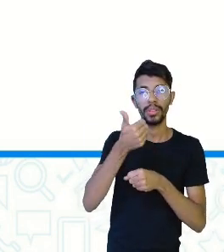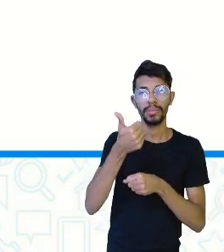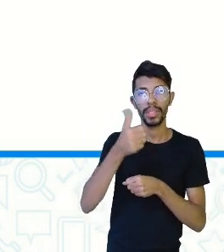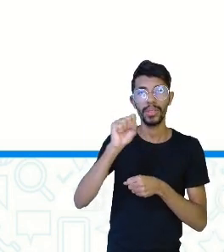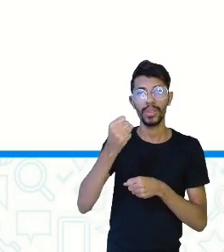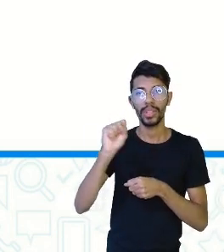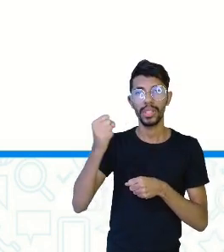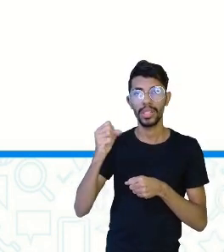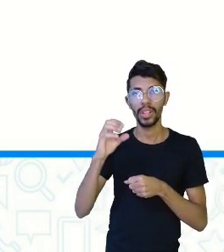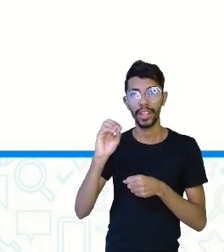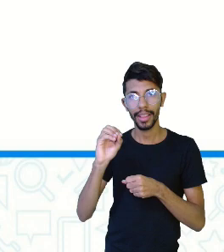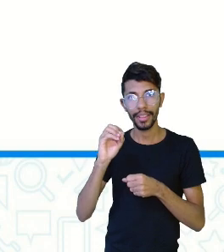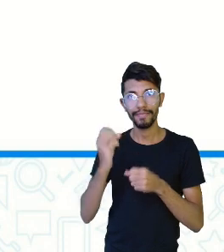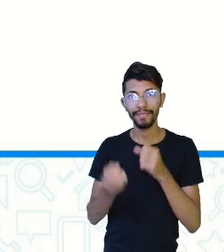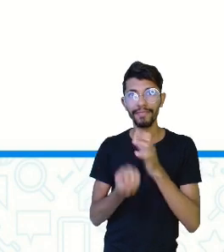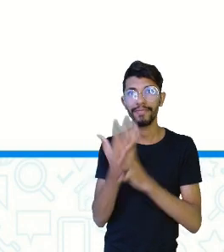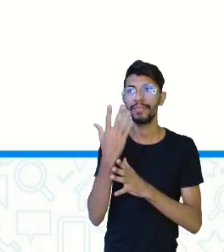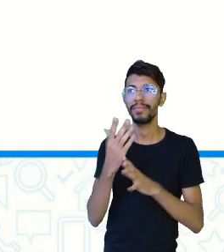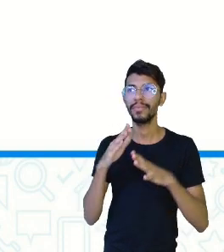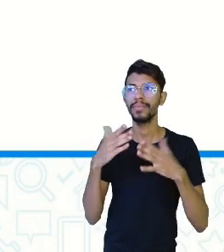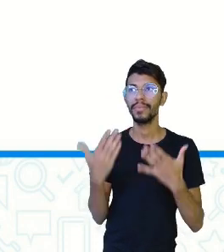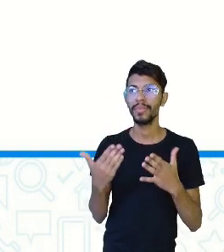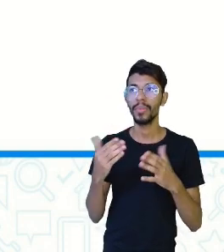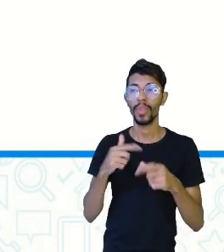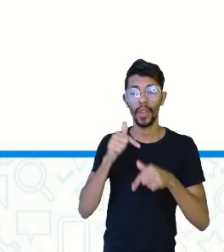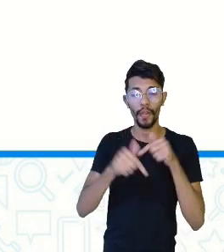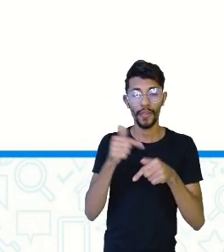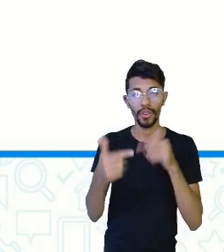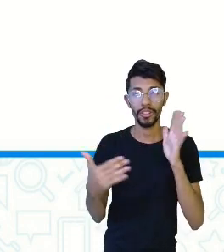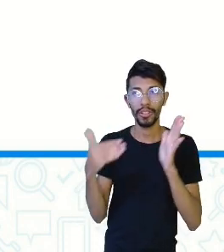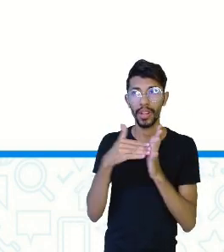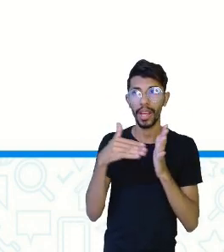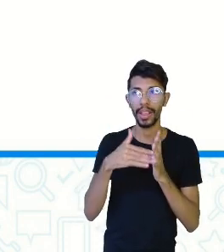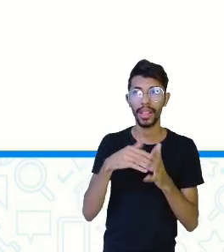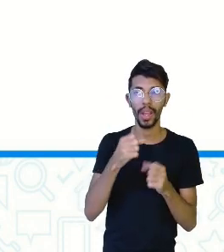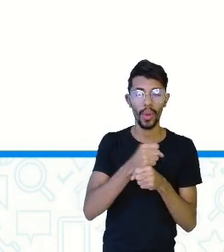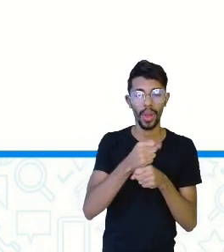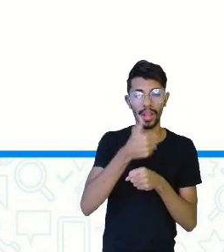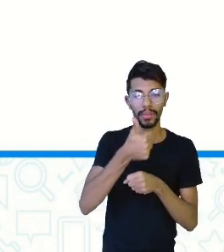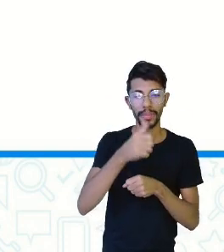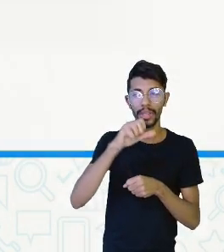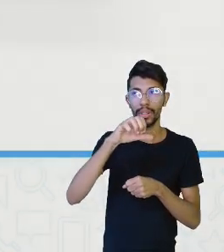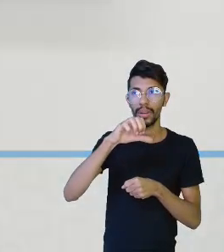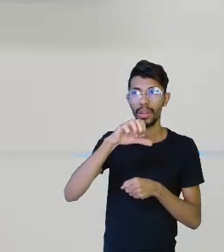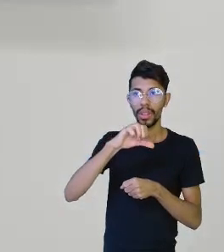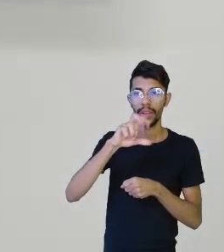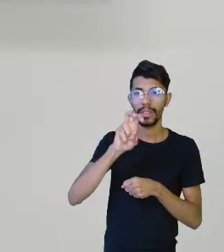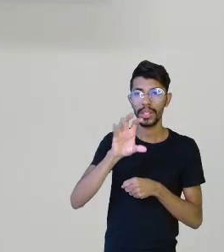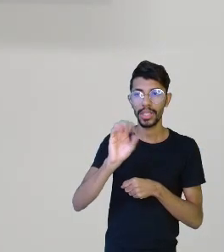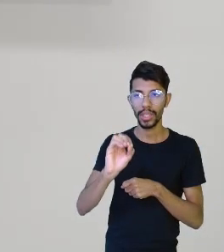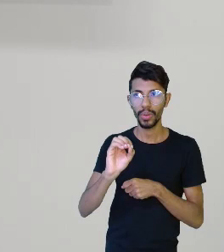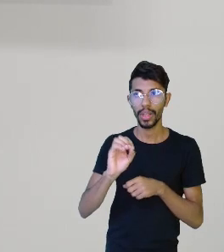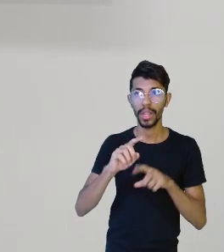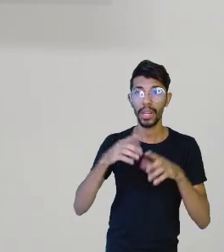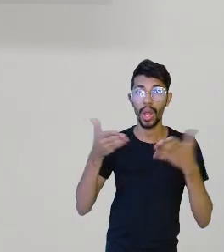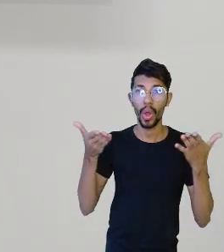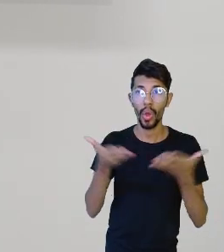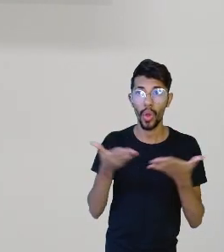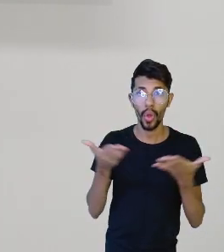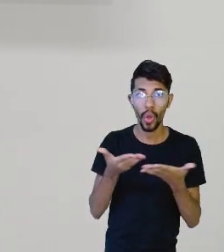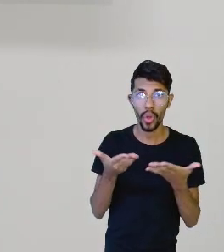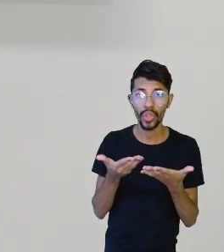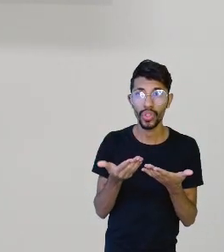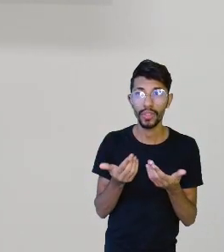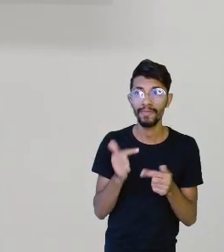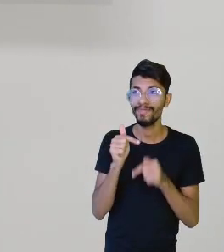escola. O liceu funcionou no prédio até 1950. Então, hoje não existe